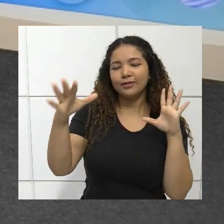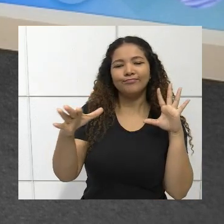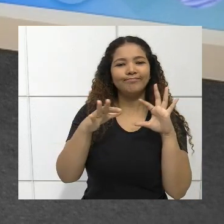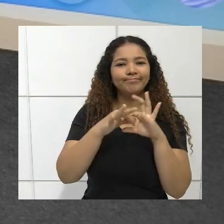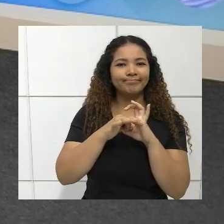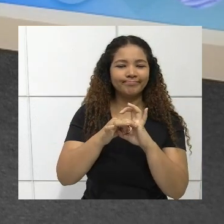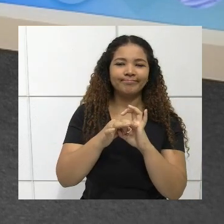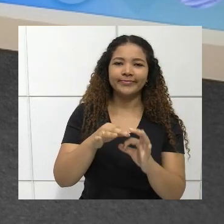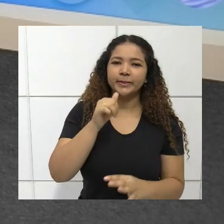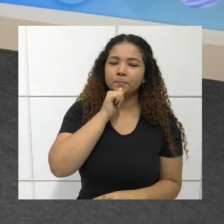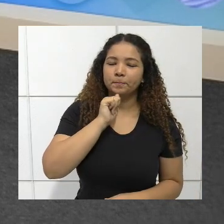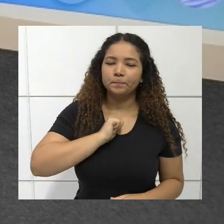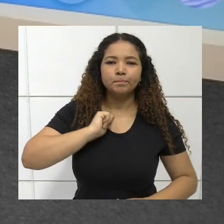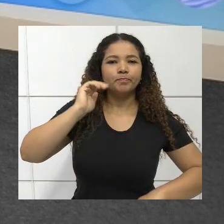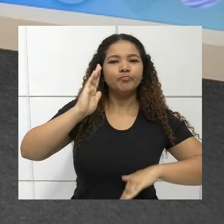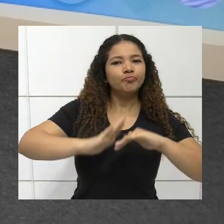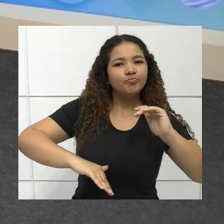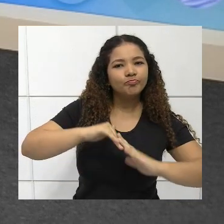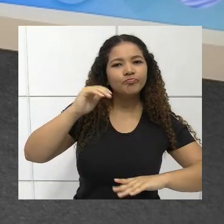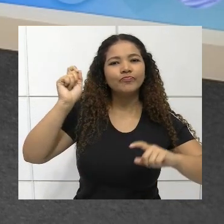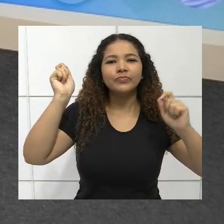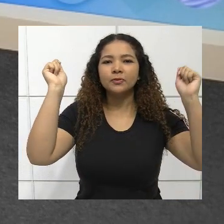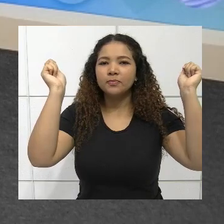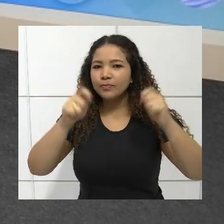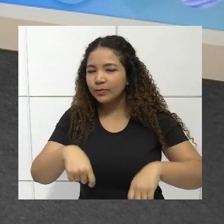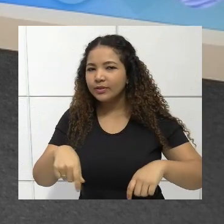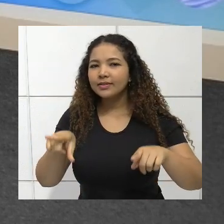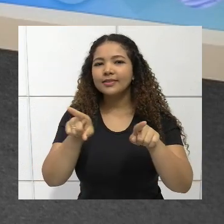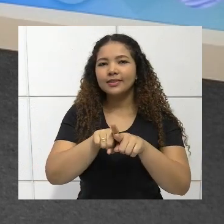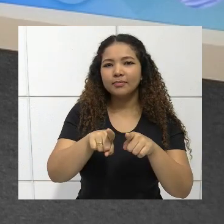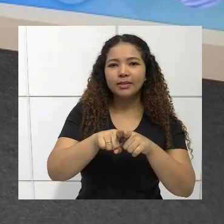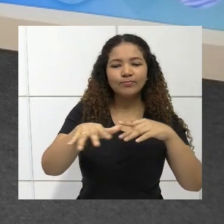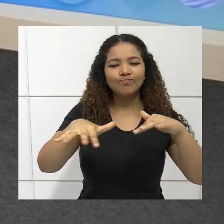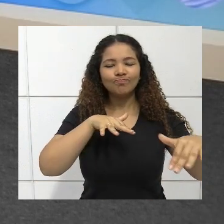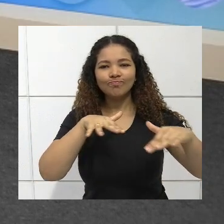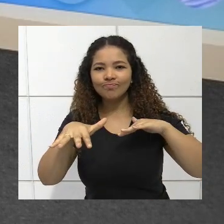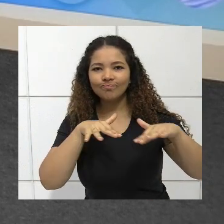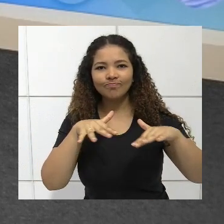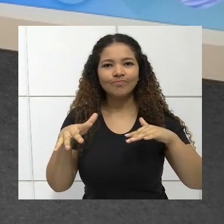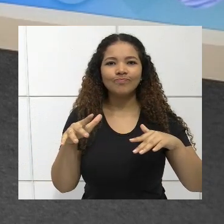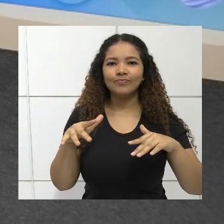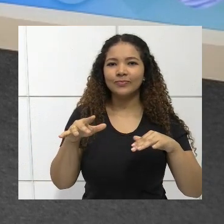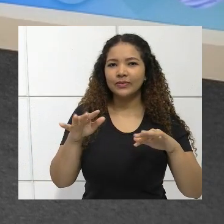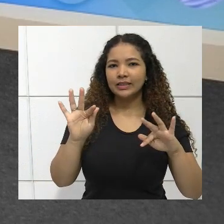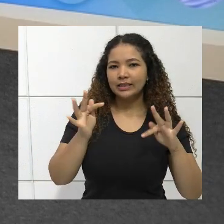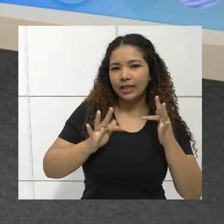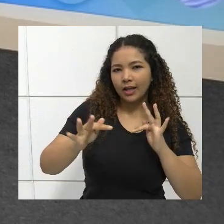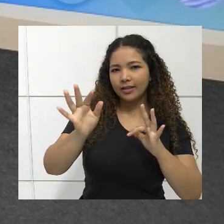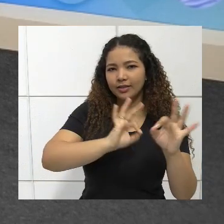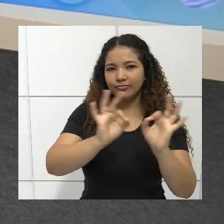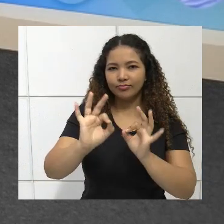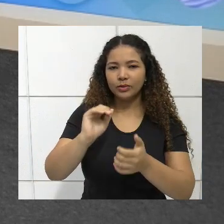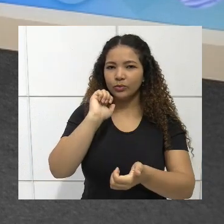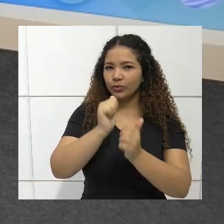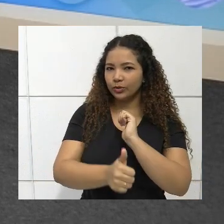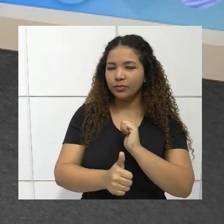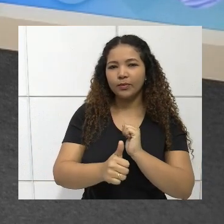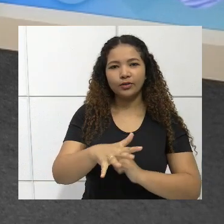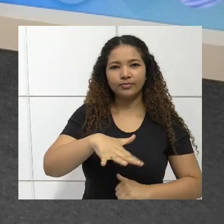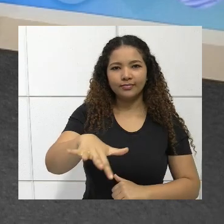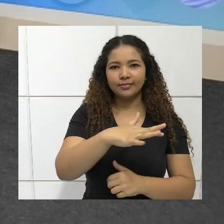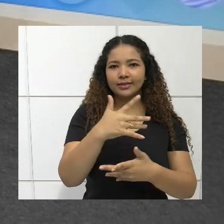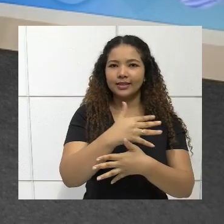né, a habilidade, a capacidade de executar as técnicas do esporte bretão no